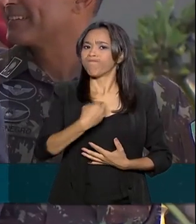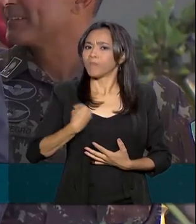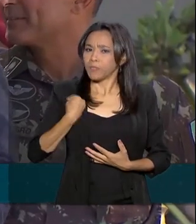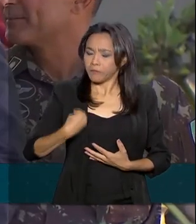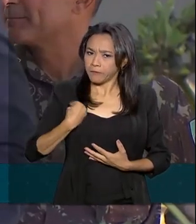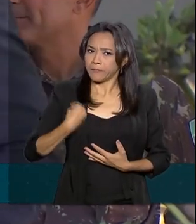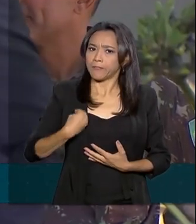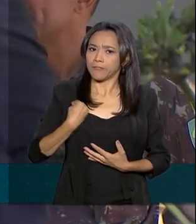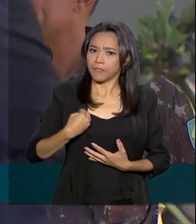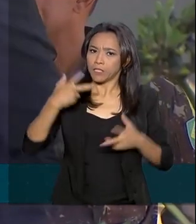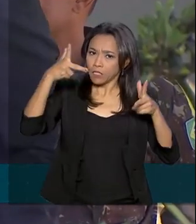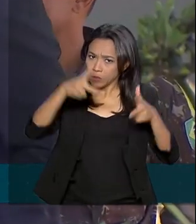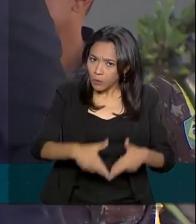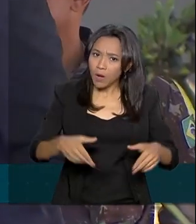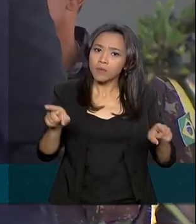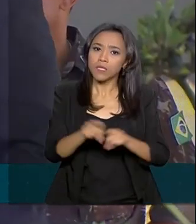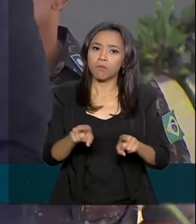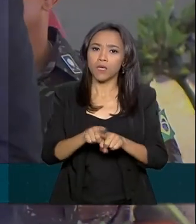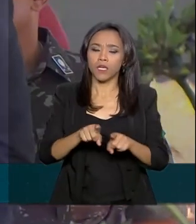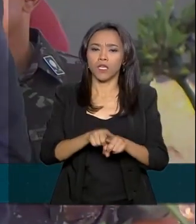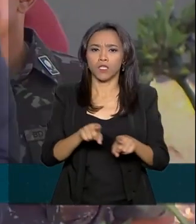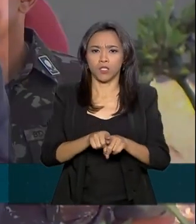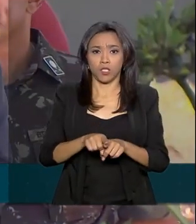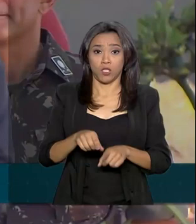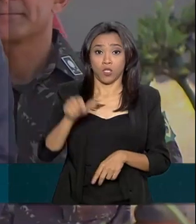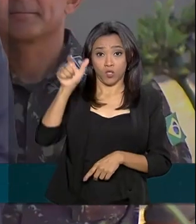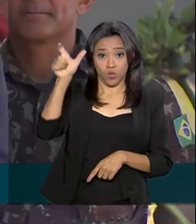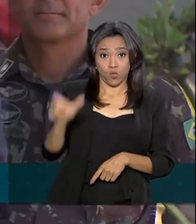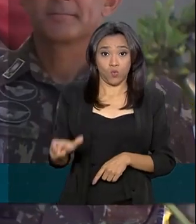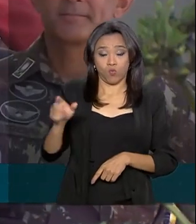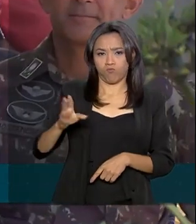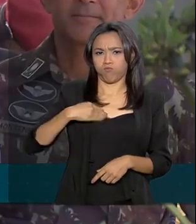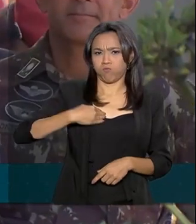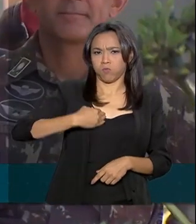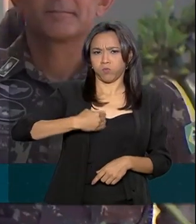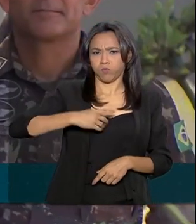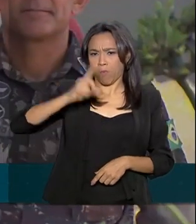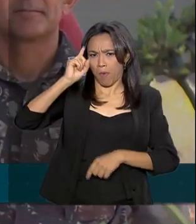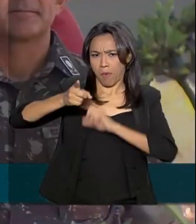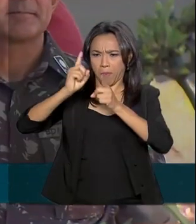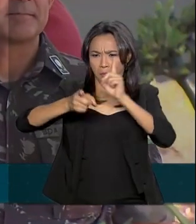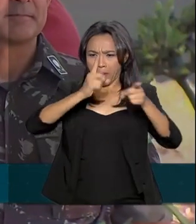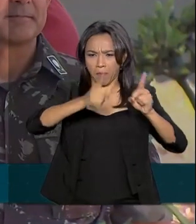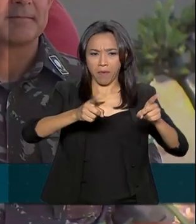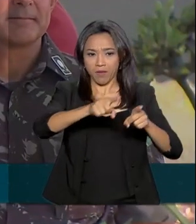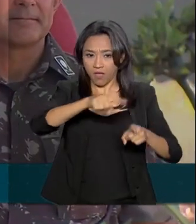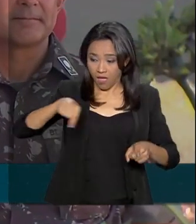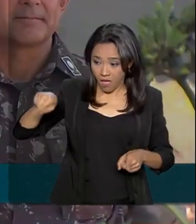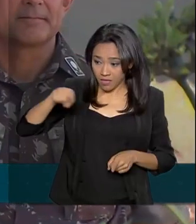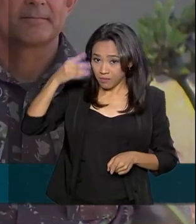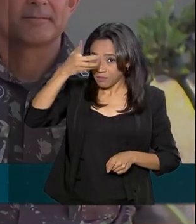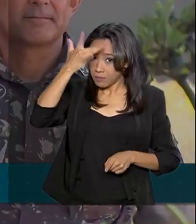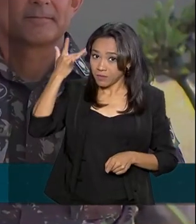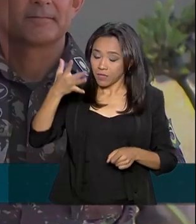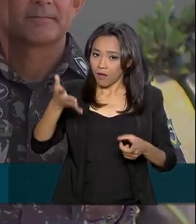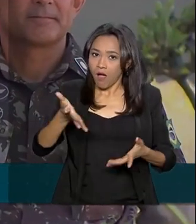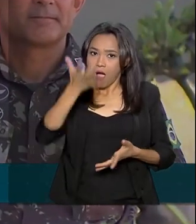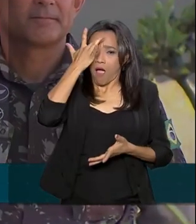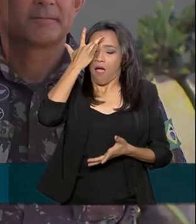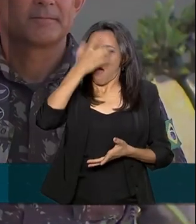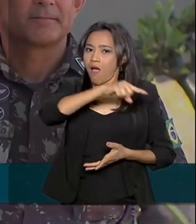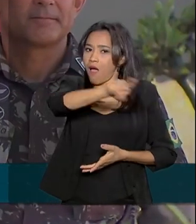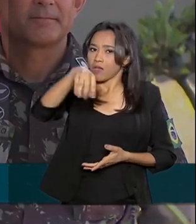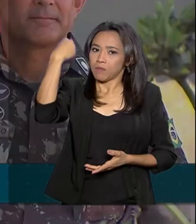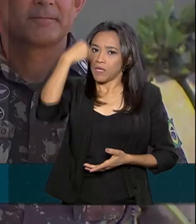como o nosso comandante Montenegro marcará a vida de cada um de vocês. O